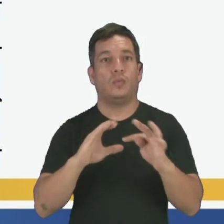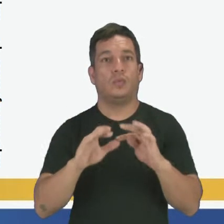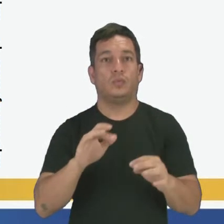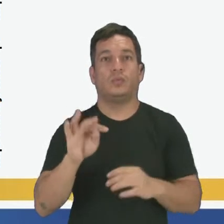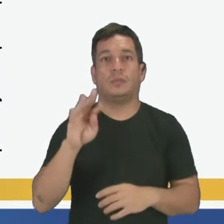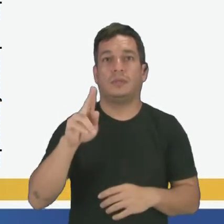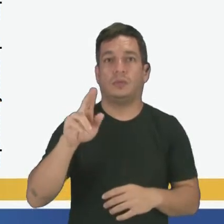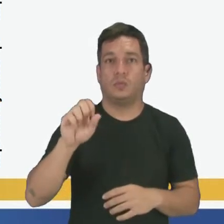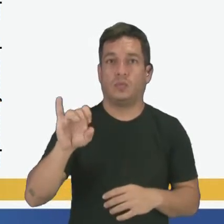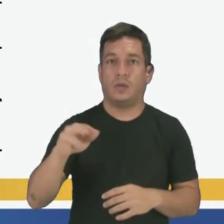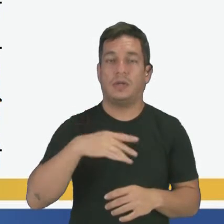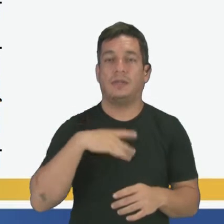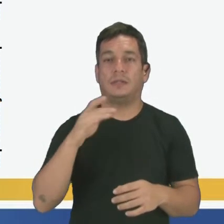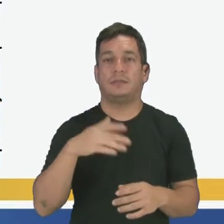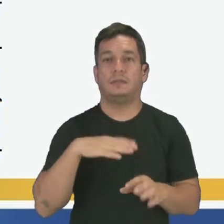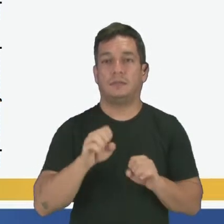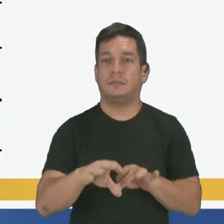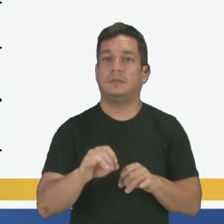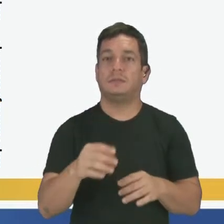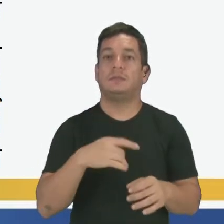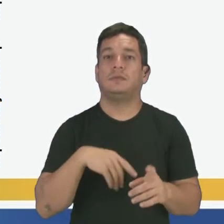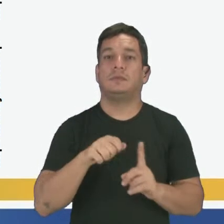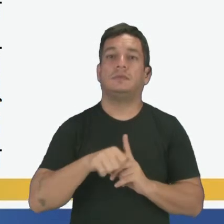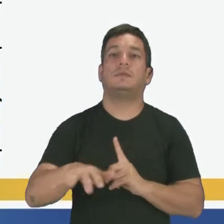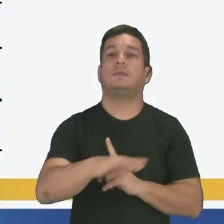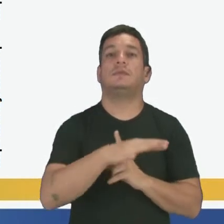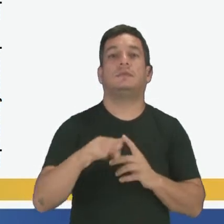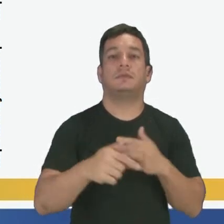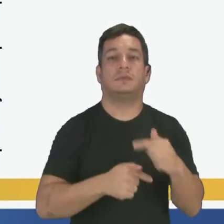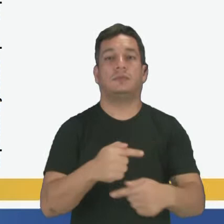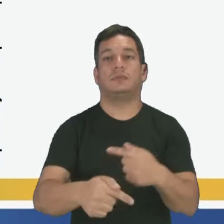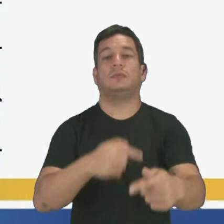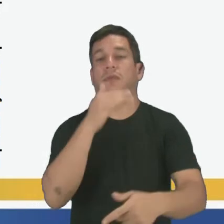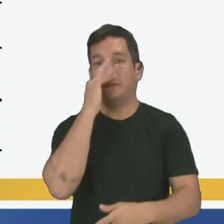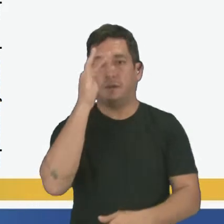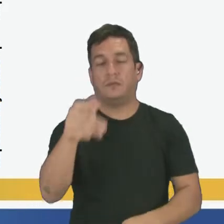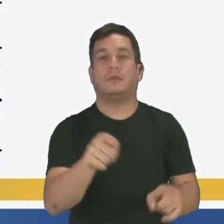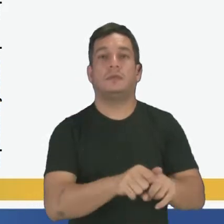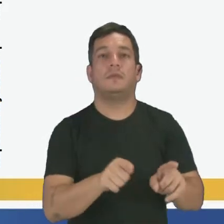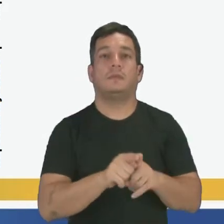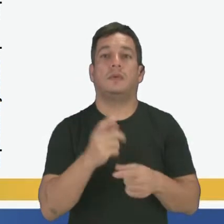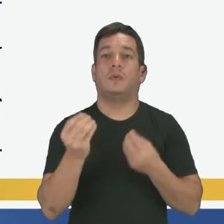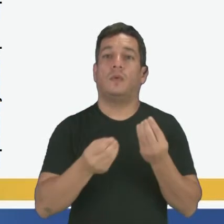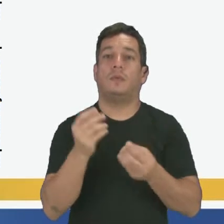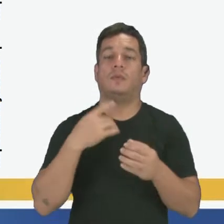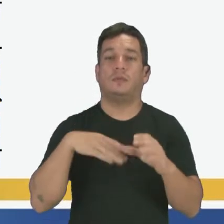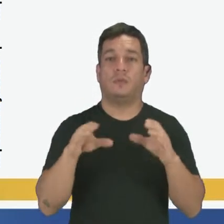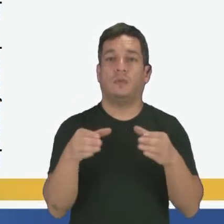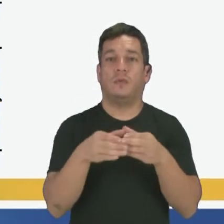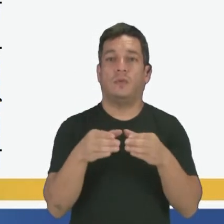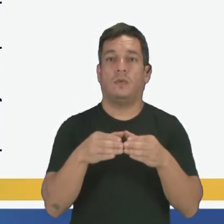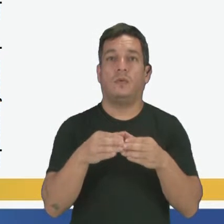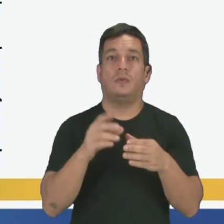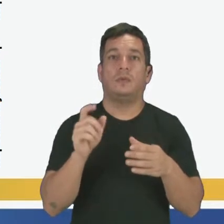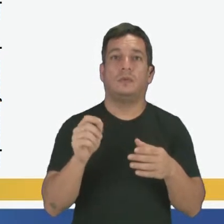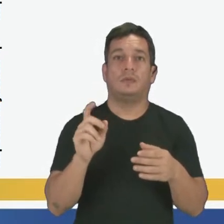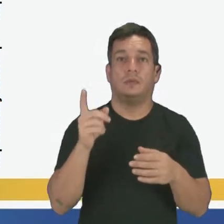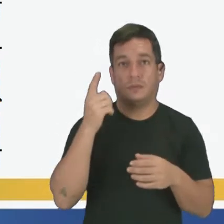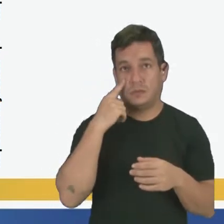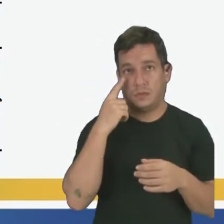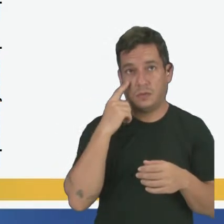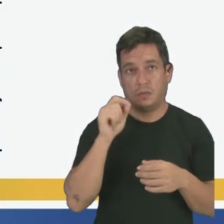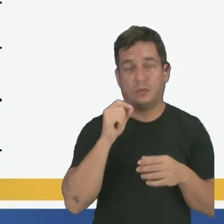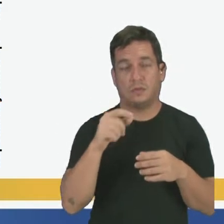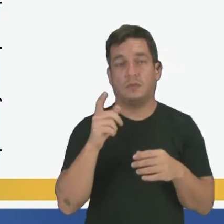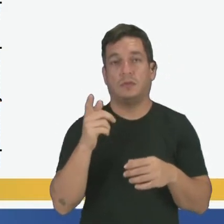pessoas de geração futura, por meio de tradição oral ou escrita de uma comunidade ou de uma continuidade, sendo que